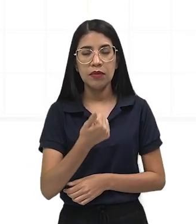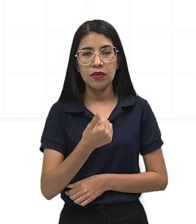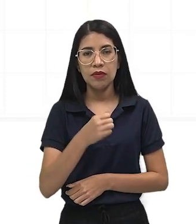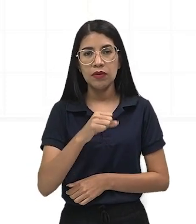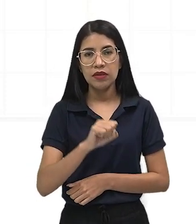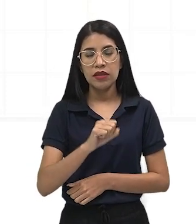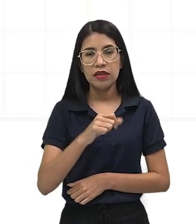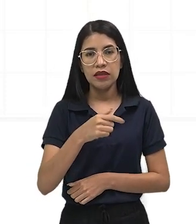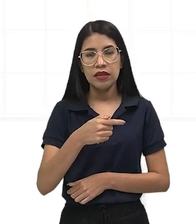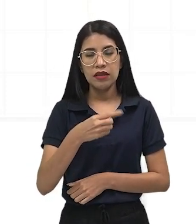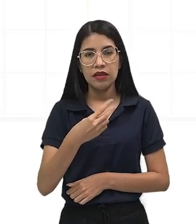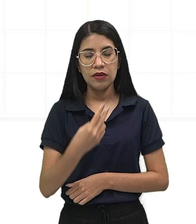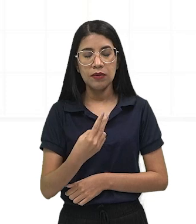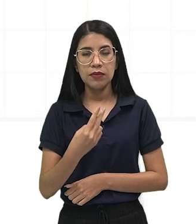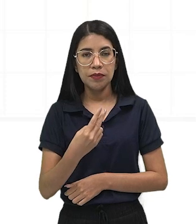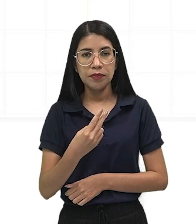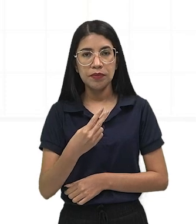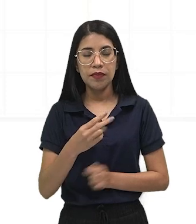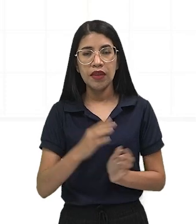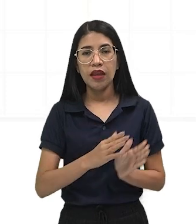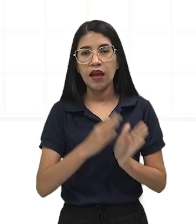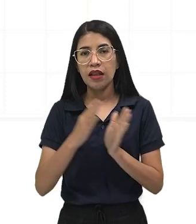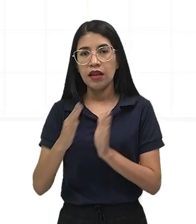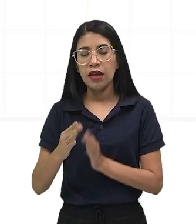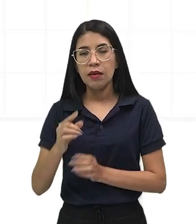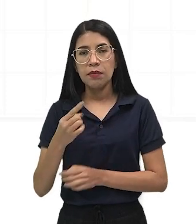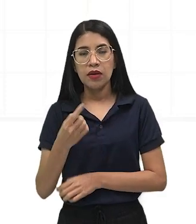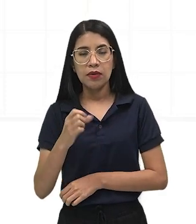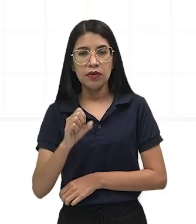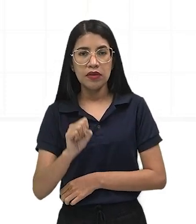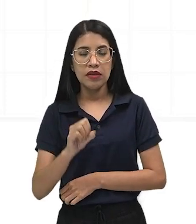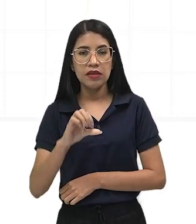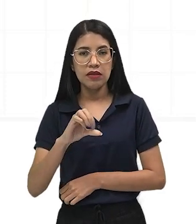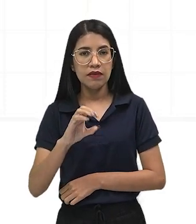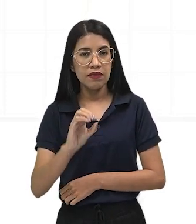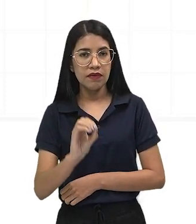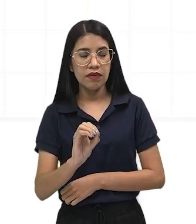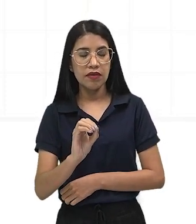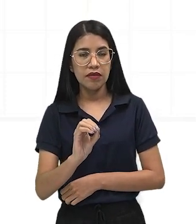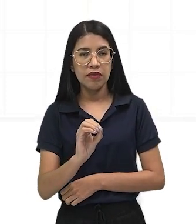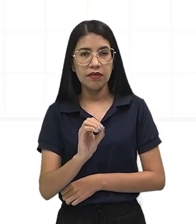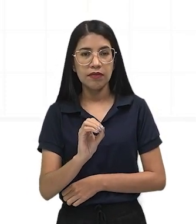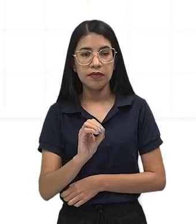1872, depois nós tivemos em 1890,